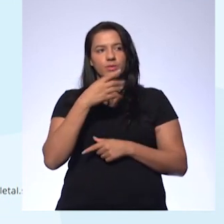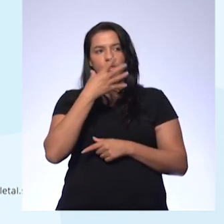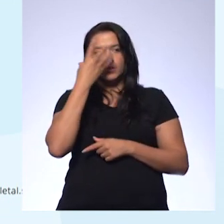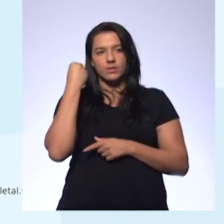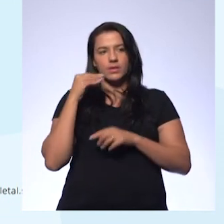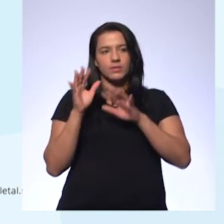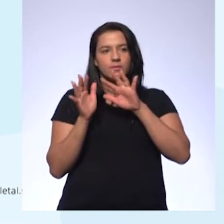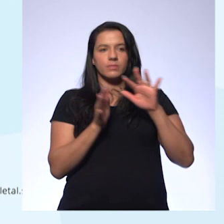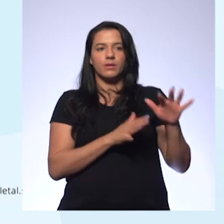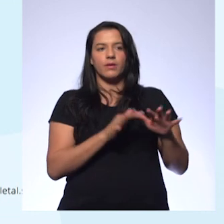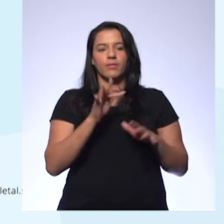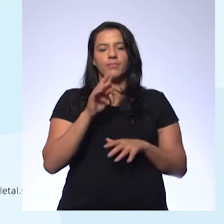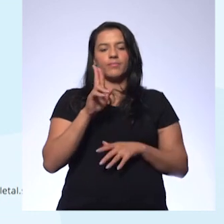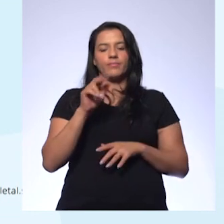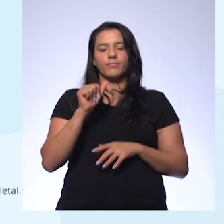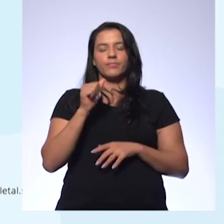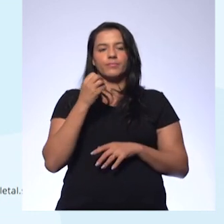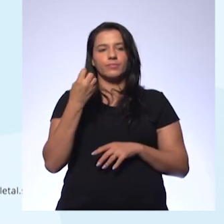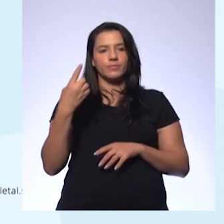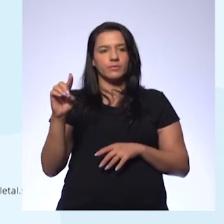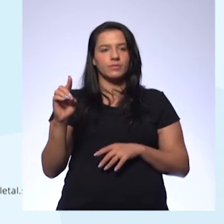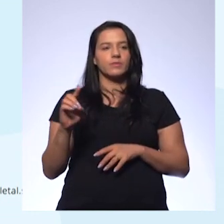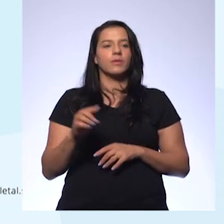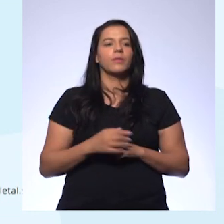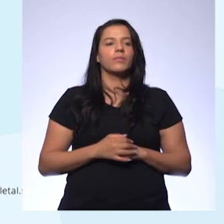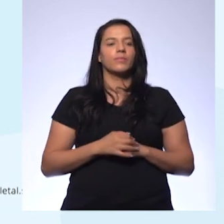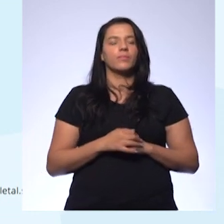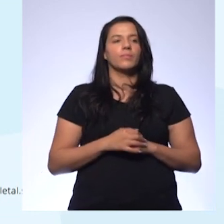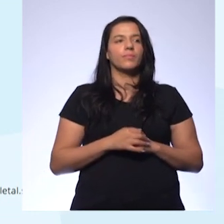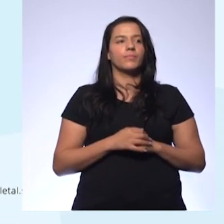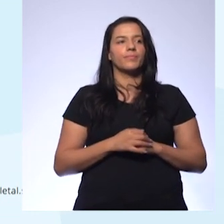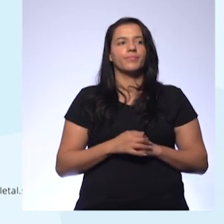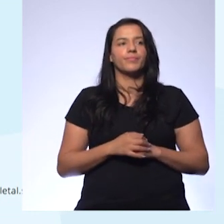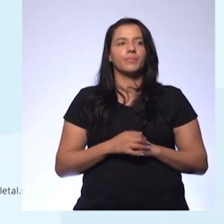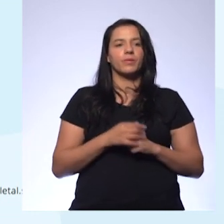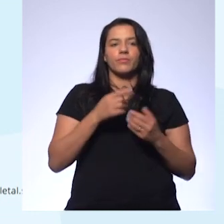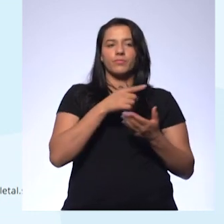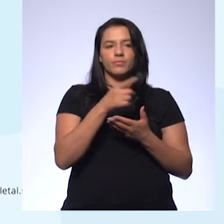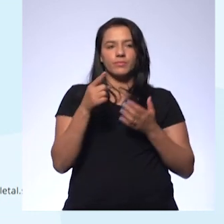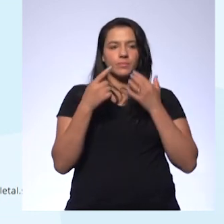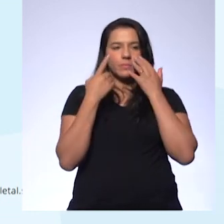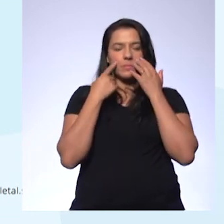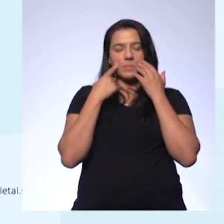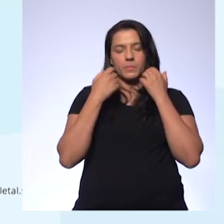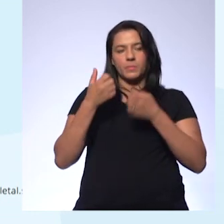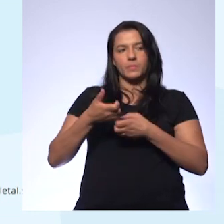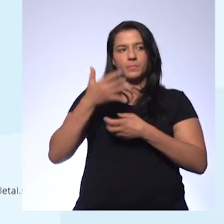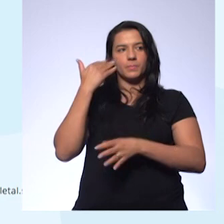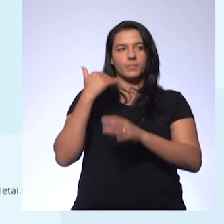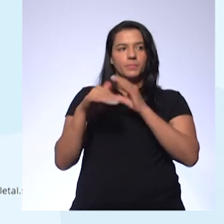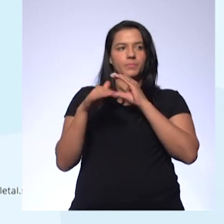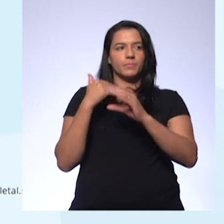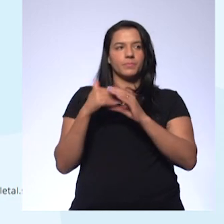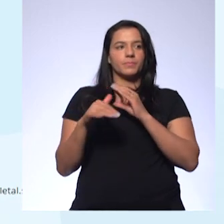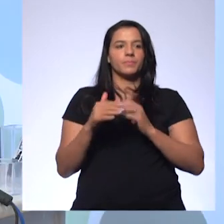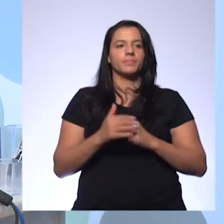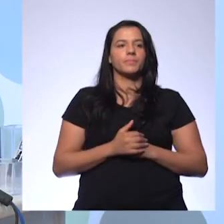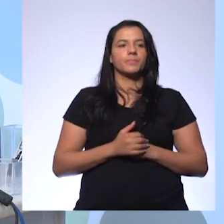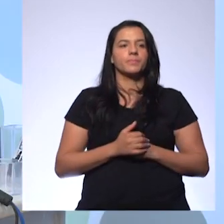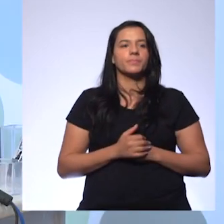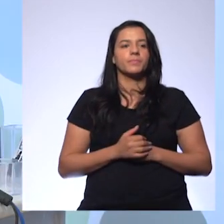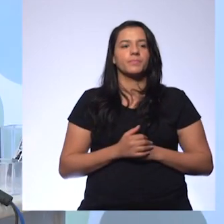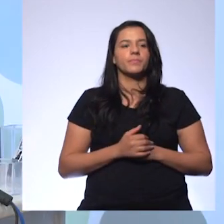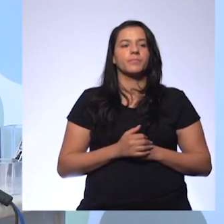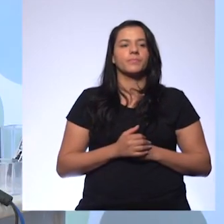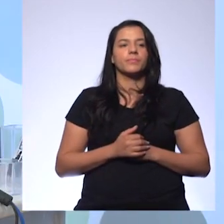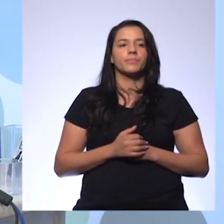de função que nós não vimos ainda, tá ok? Que nós vamos ver na próxima aula. Então, eu quero que vocês coloquem aqui no chat. Volta aqui um pouquinho para mim, por favor.